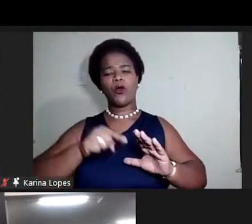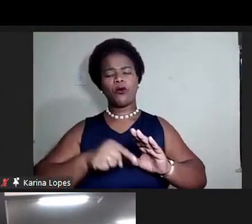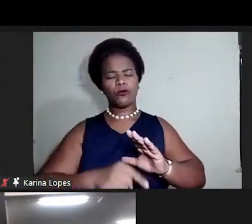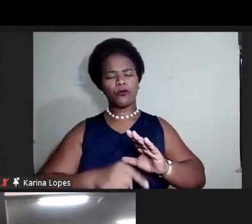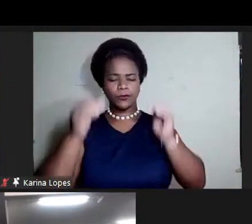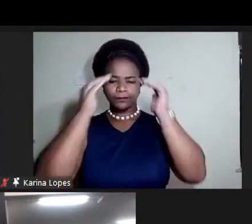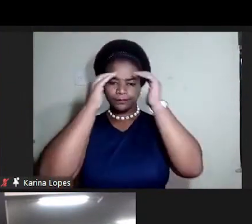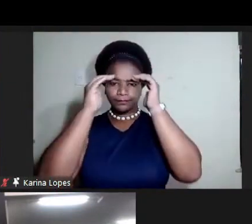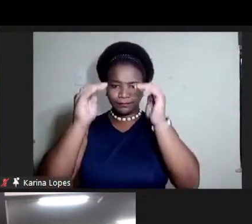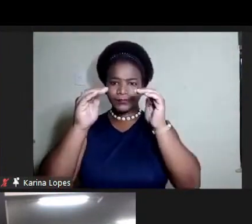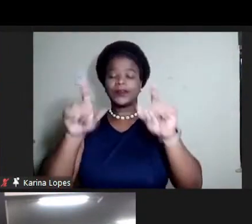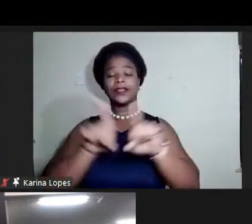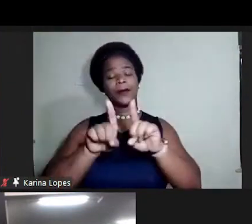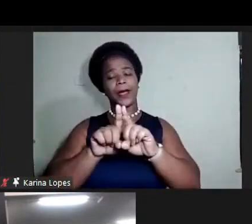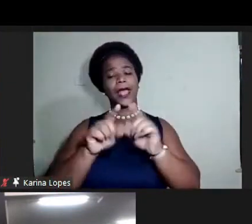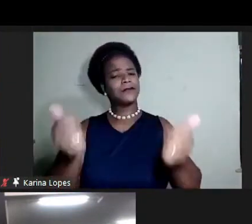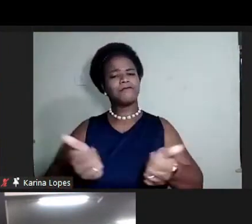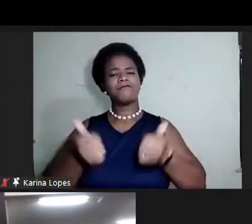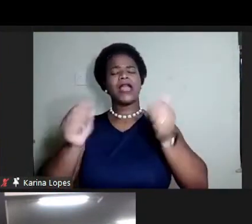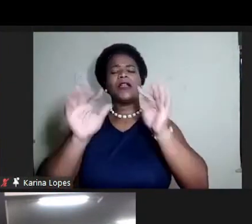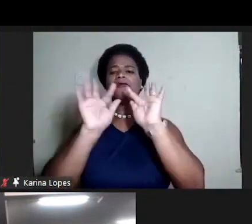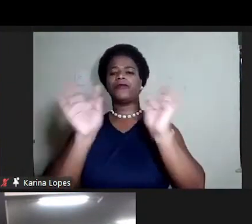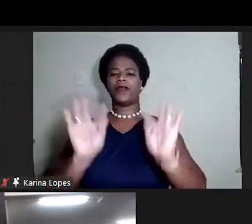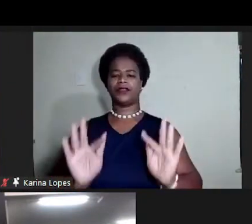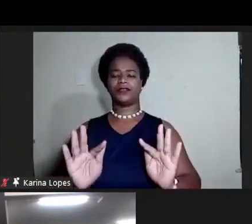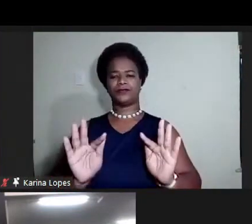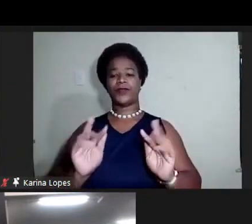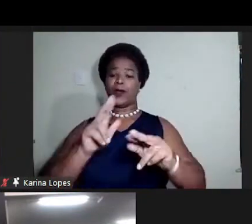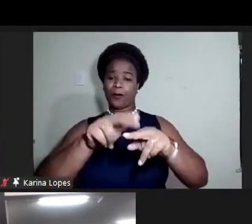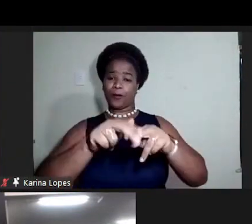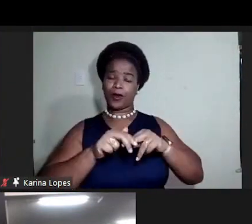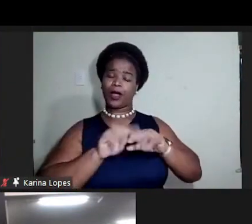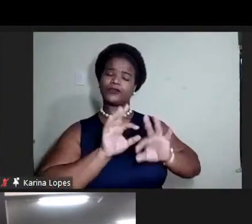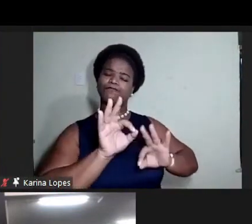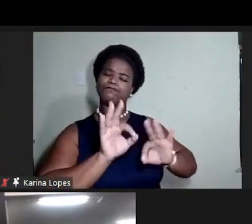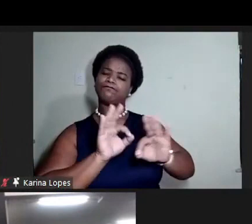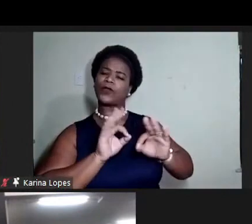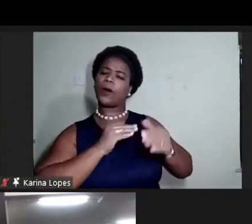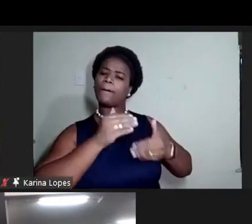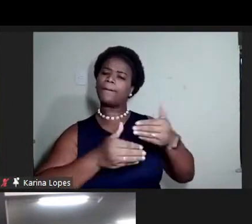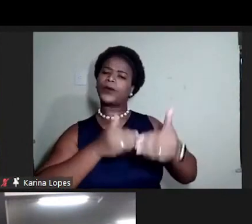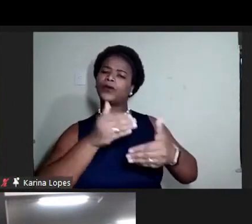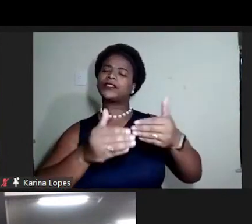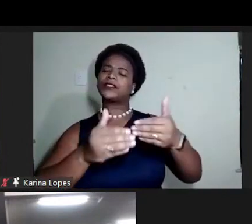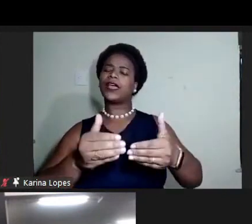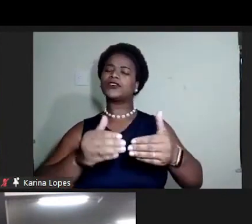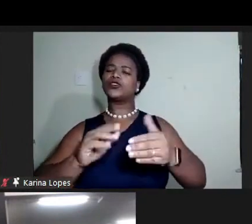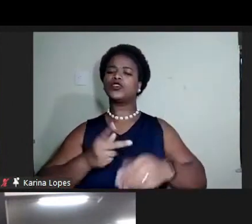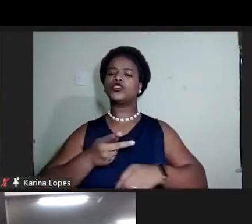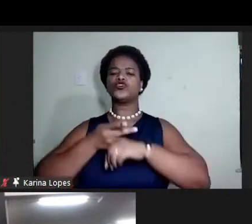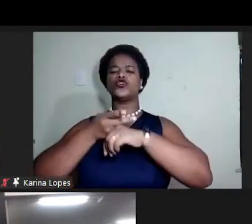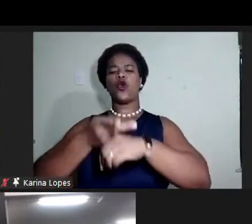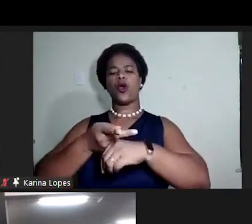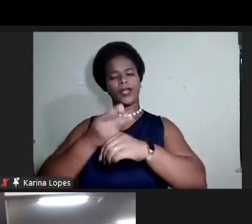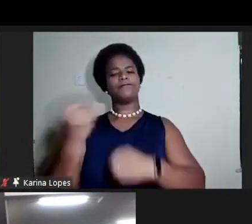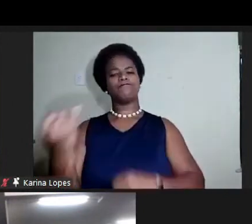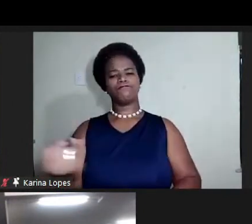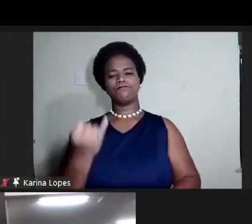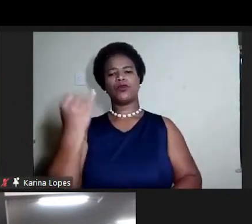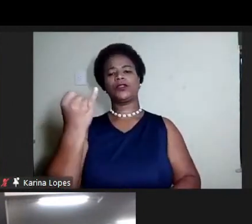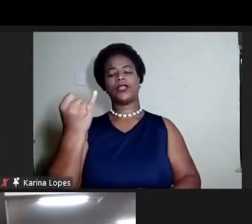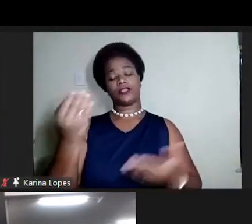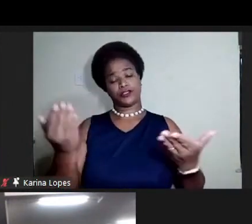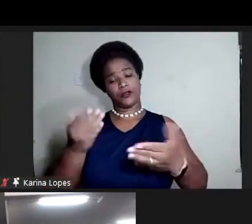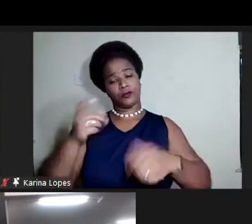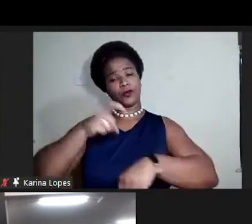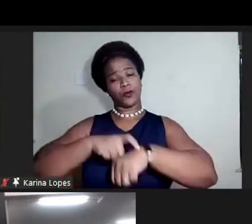melhores felicitações por conduzir este processo de homenagens tão necessárias neste difícil momento da história